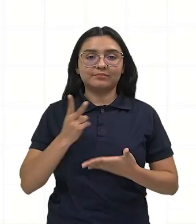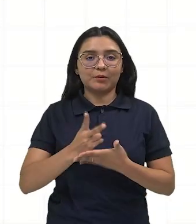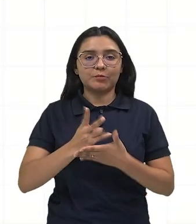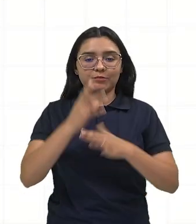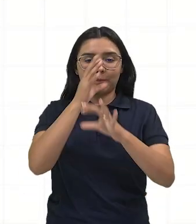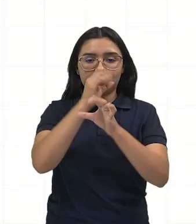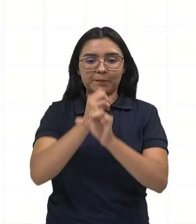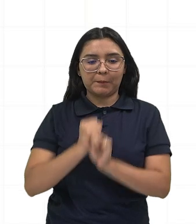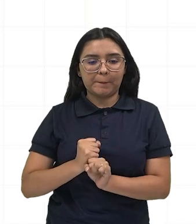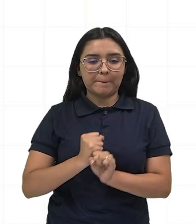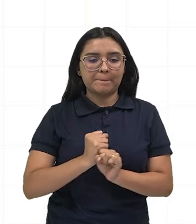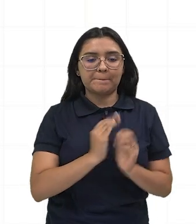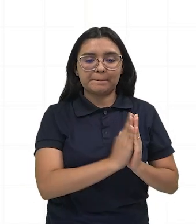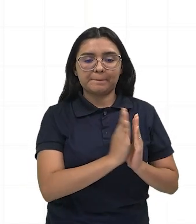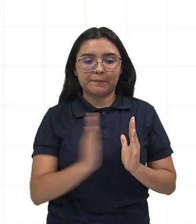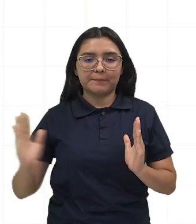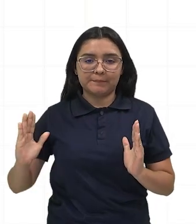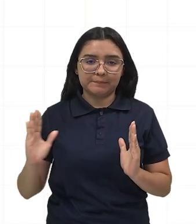9,2 mais